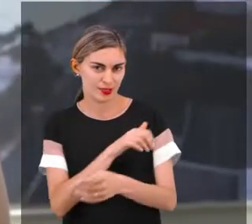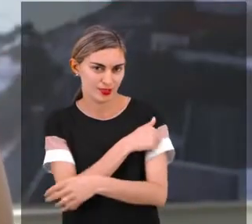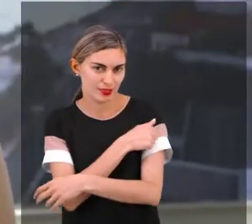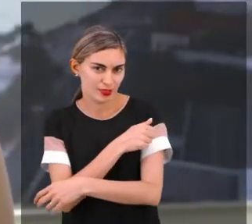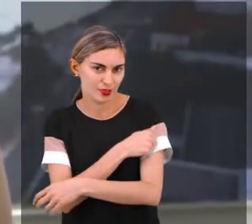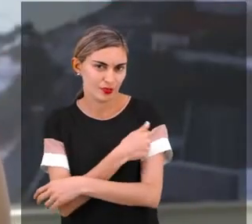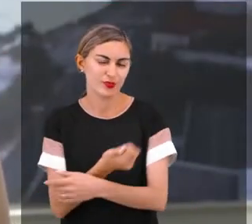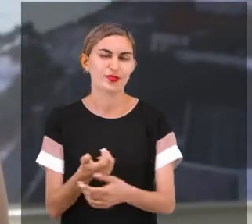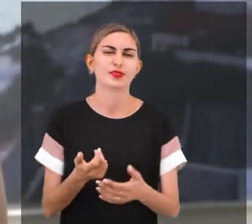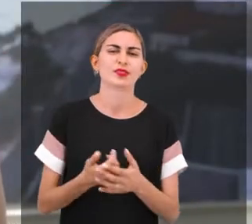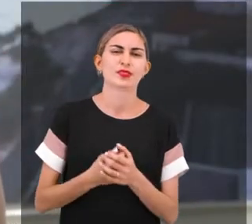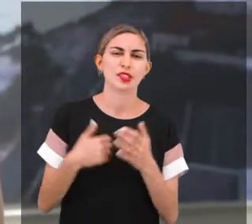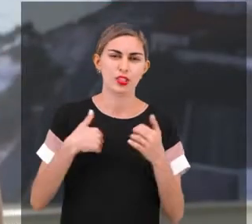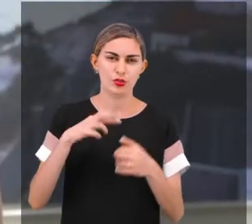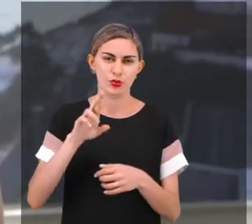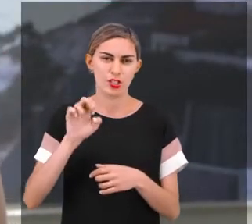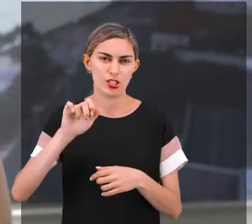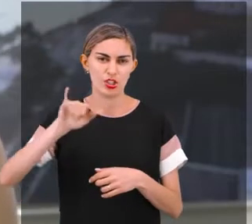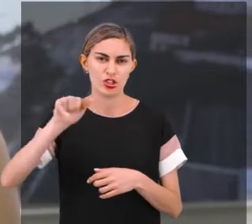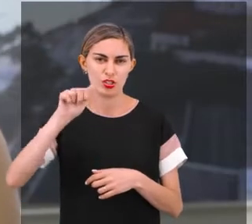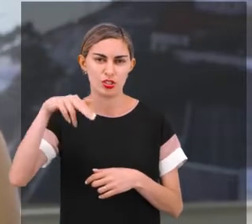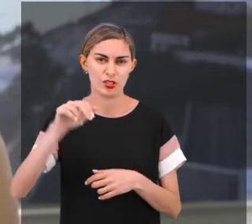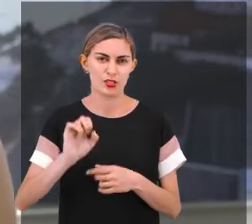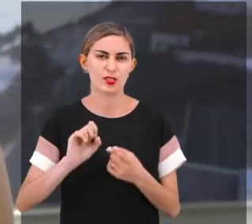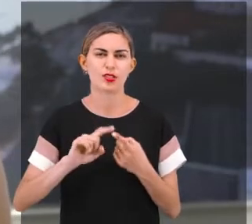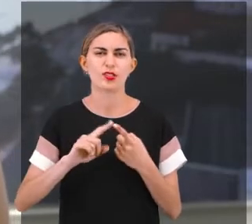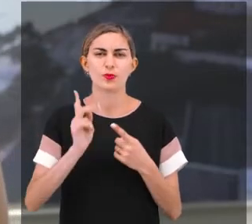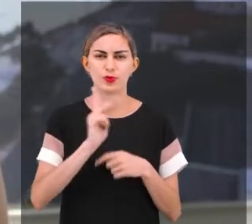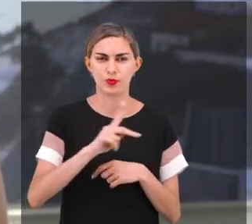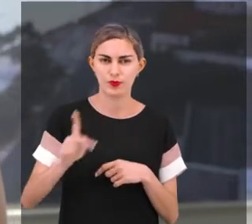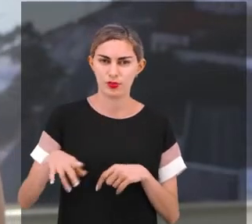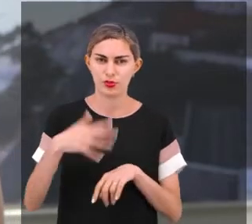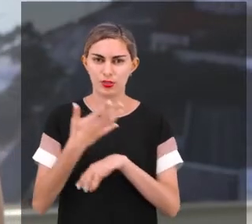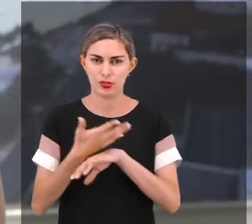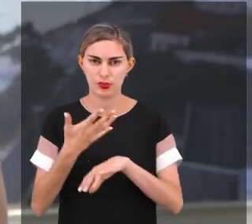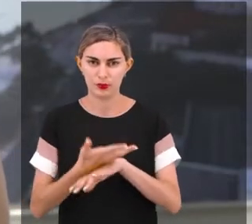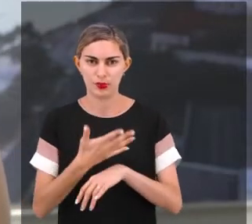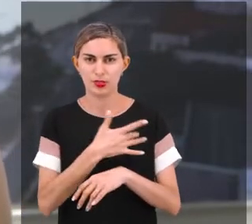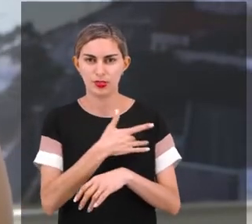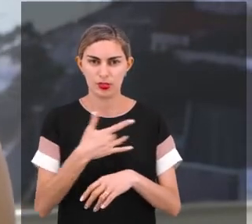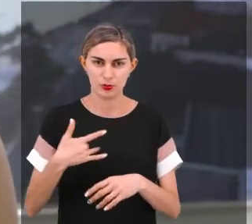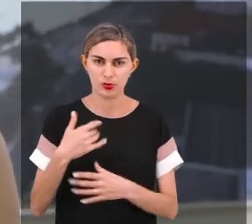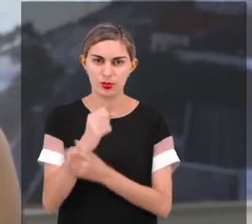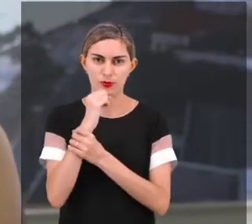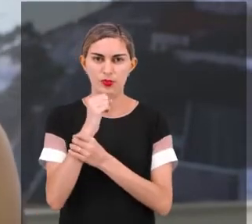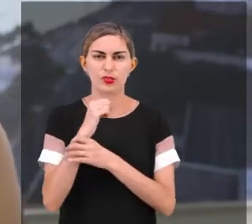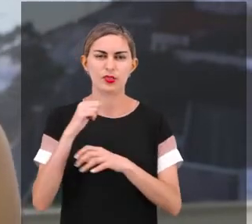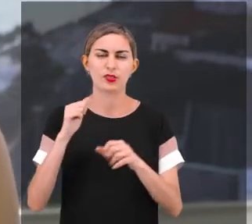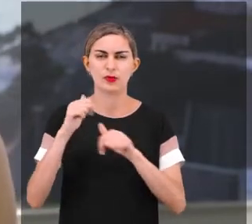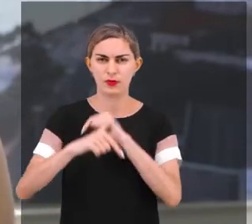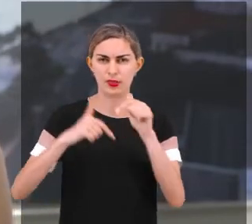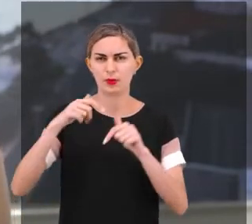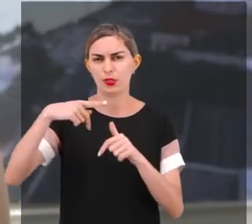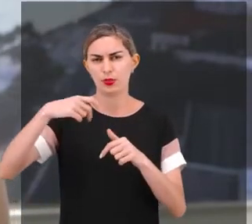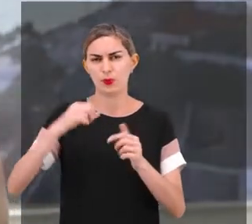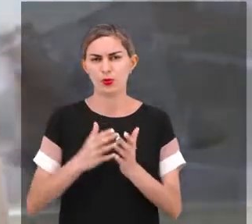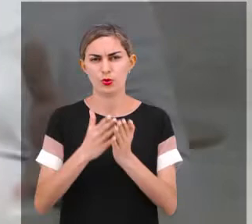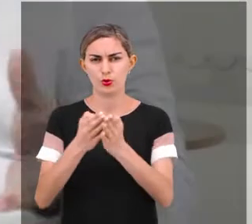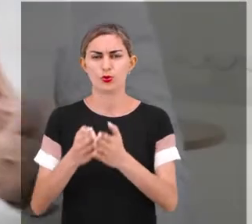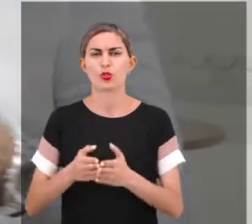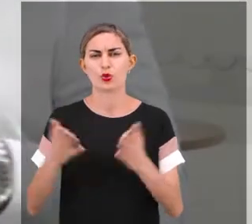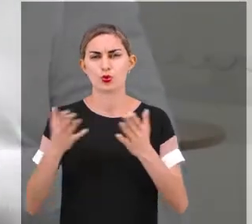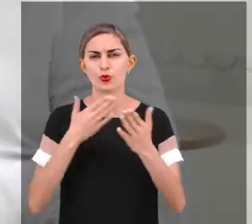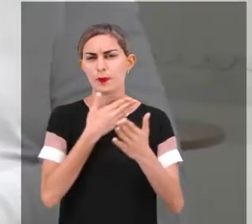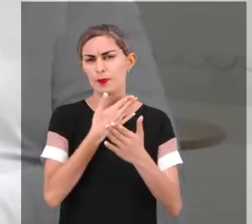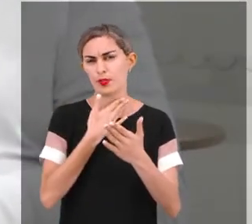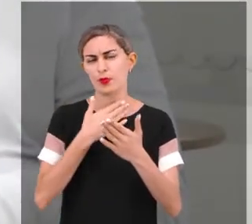Caros alunos e alunas, eu sou Regiane Santos, professora da disciplina Saúde e Segurança na Atividade Portuária. Hoje vamos bater um papo com